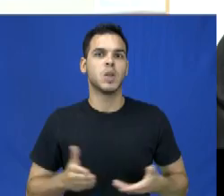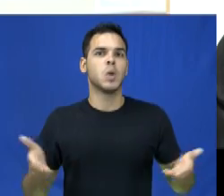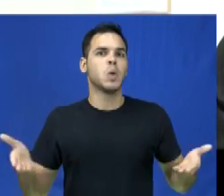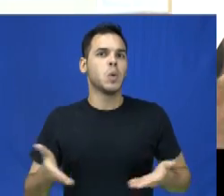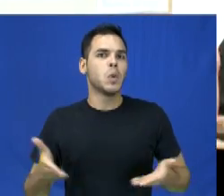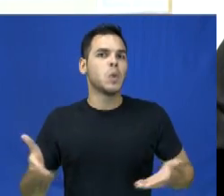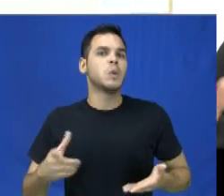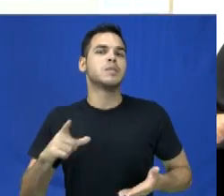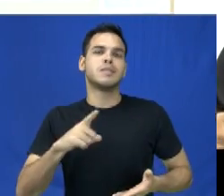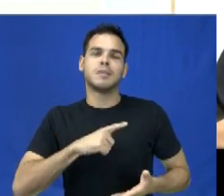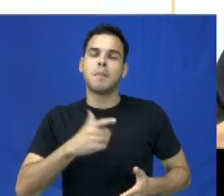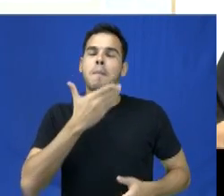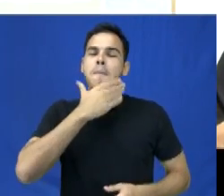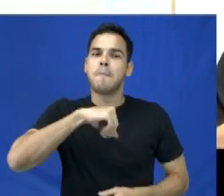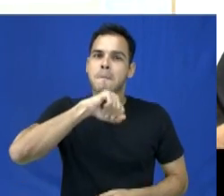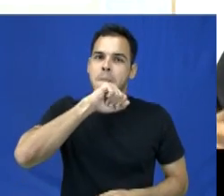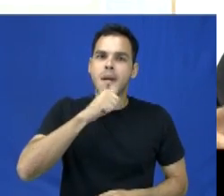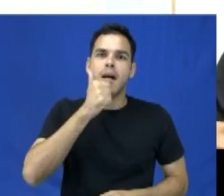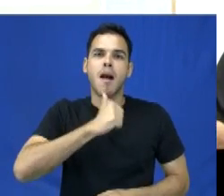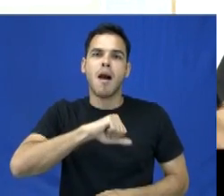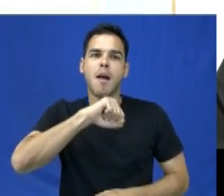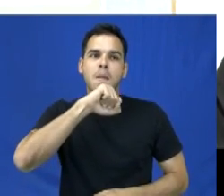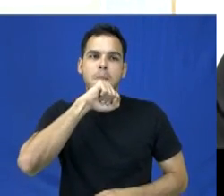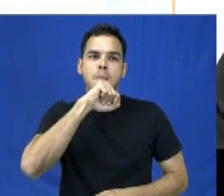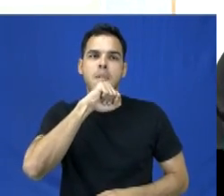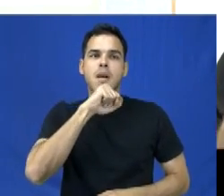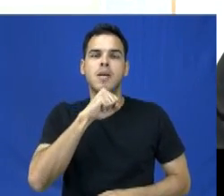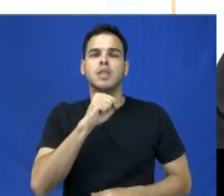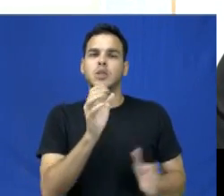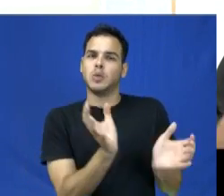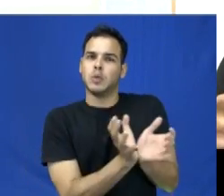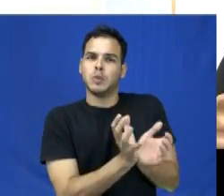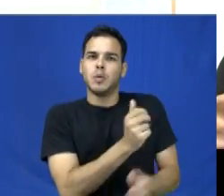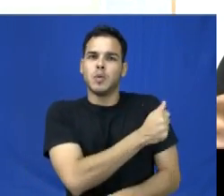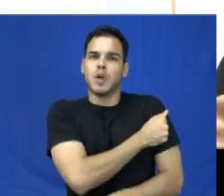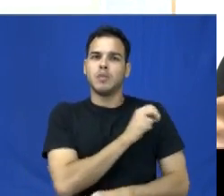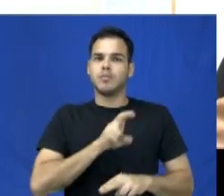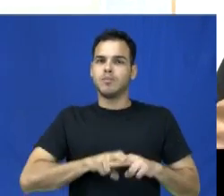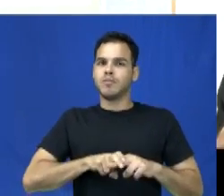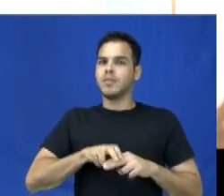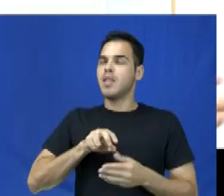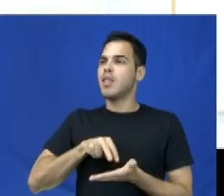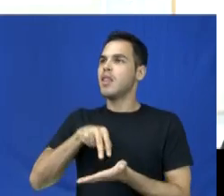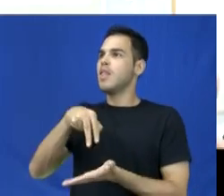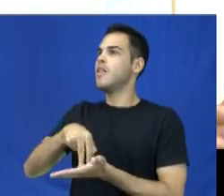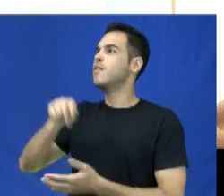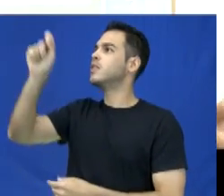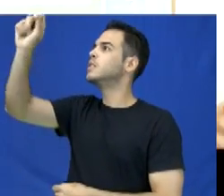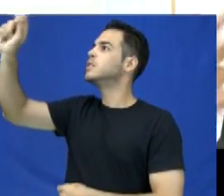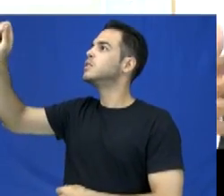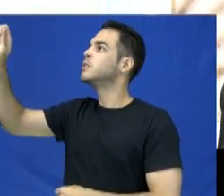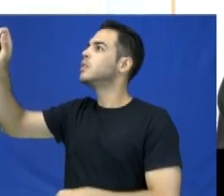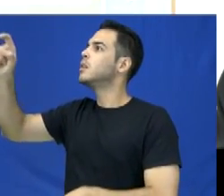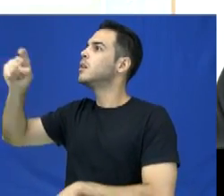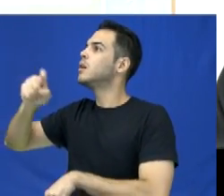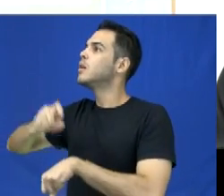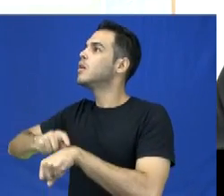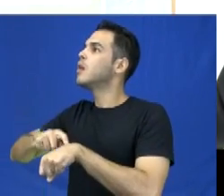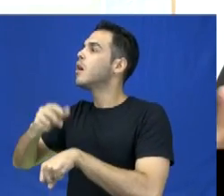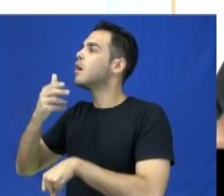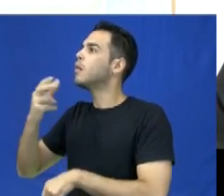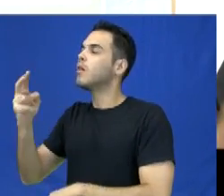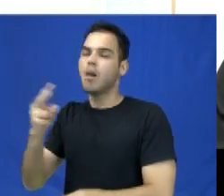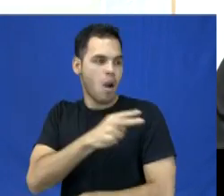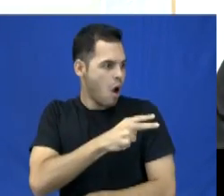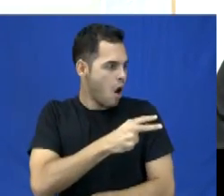Nós temos assim pais que levantam, o aluno vai no quadro escrever. Quando o aluno volta, vira, o pai está na frente do